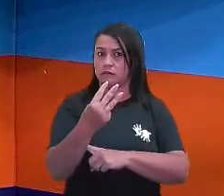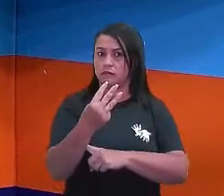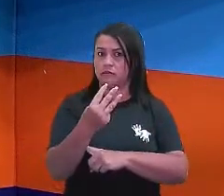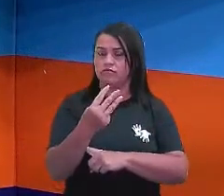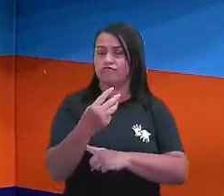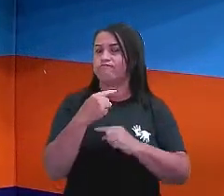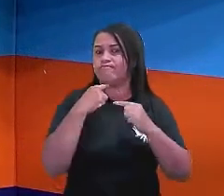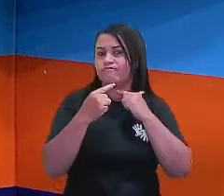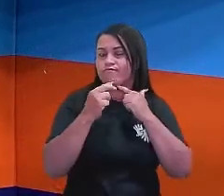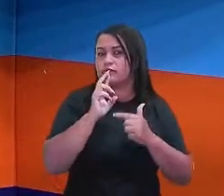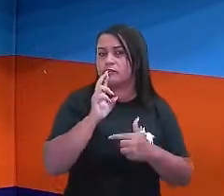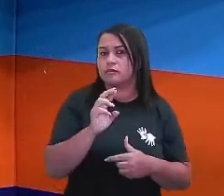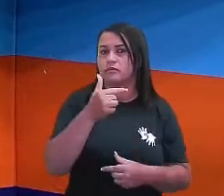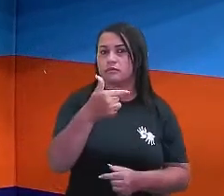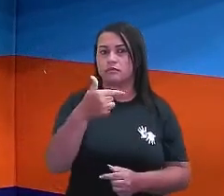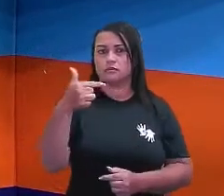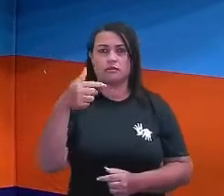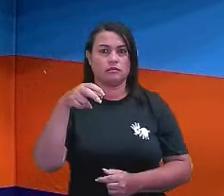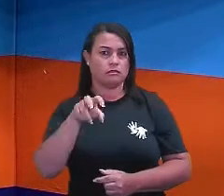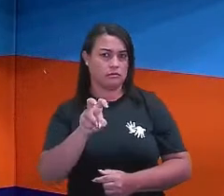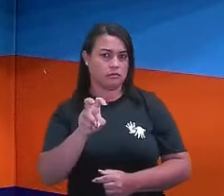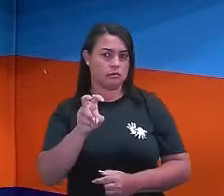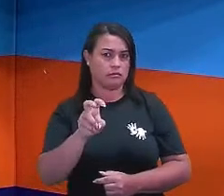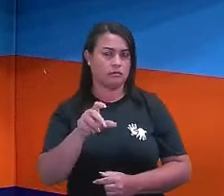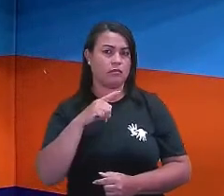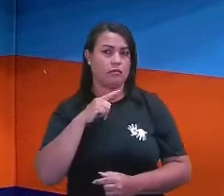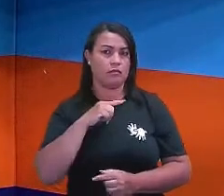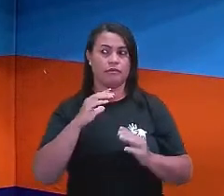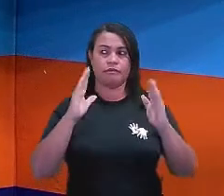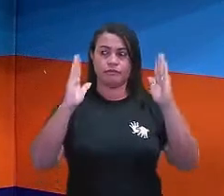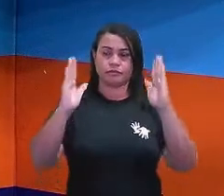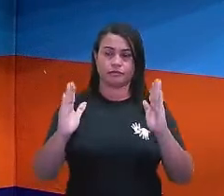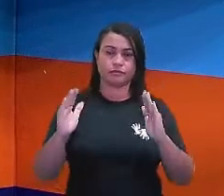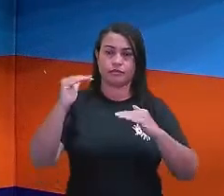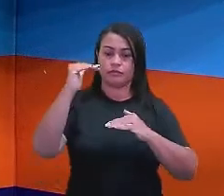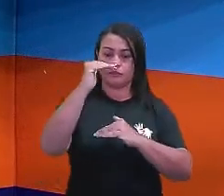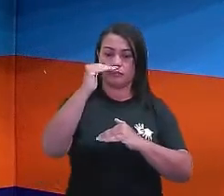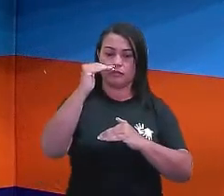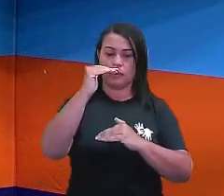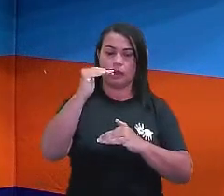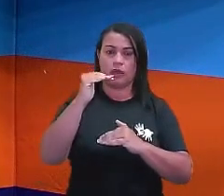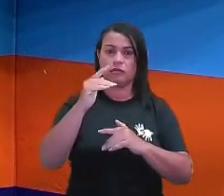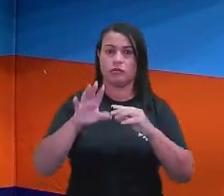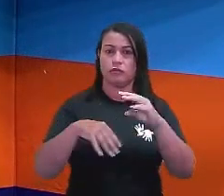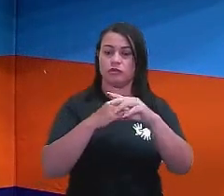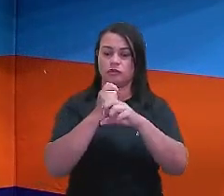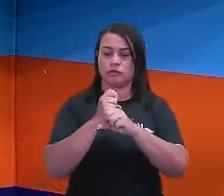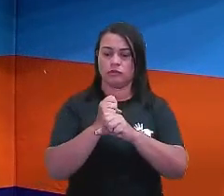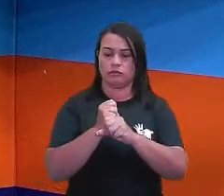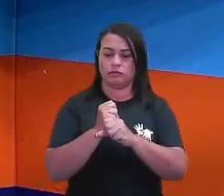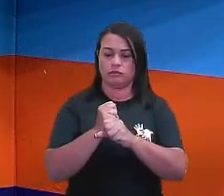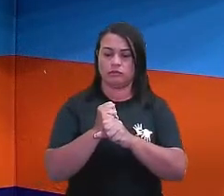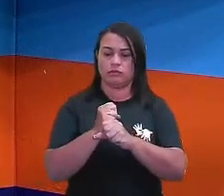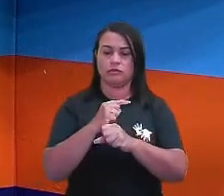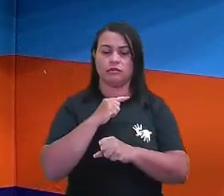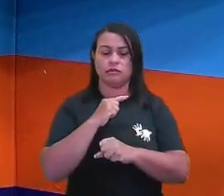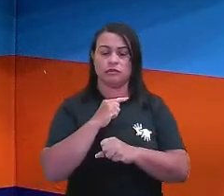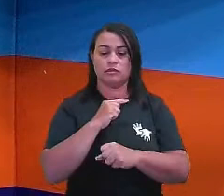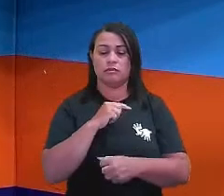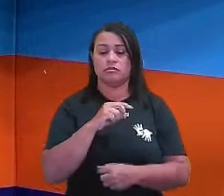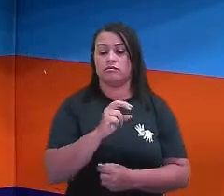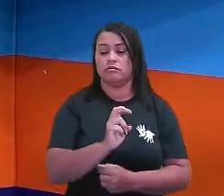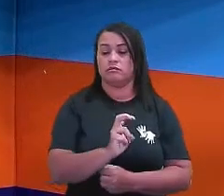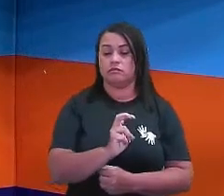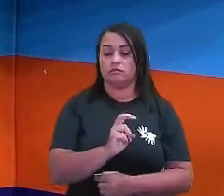vai dar 225. Como o lado do quadrado foi calculado, né? Eu tinha o lado